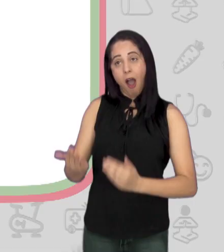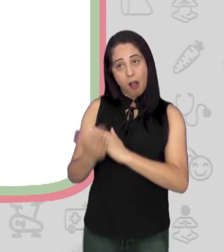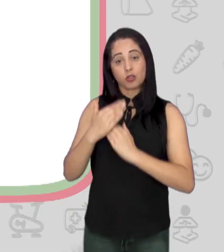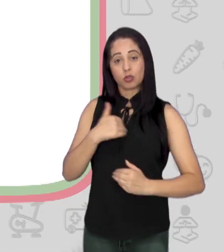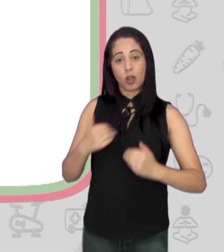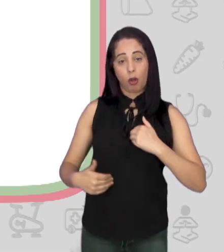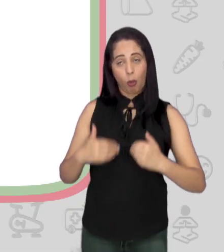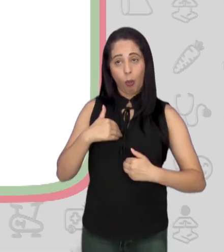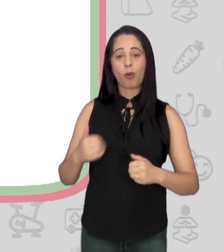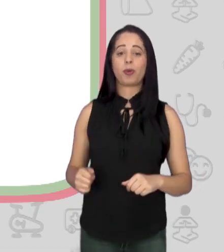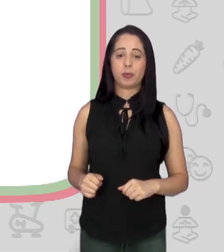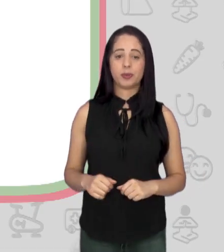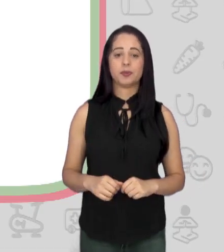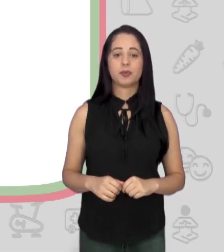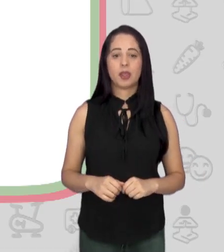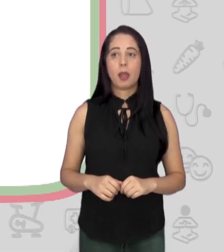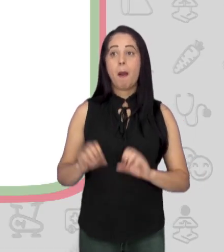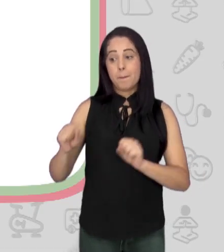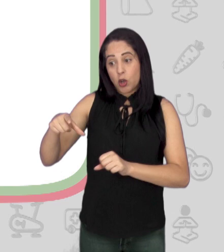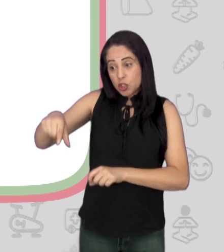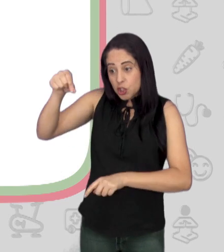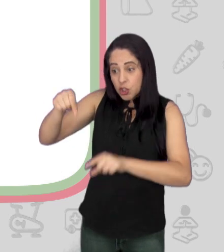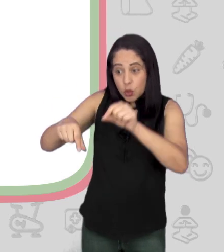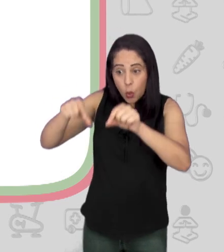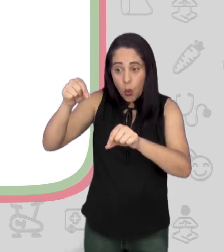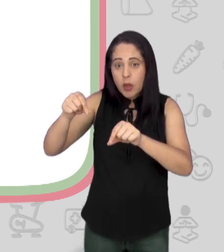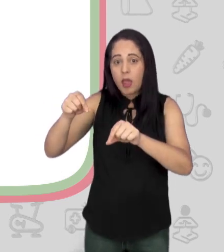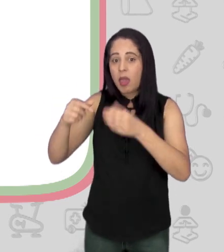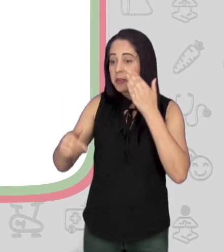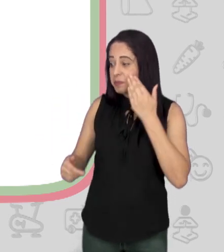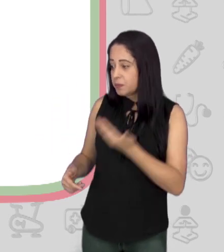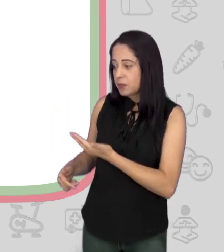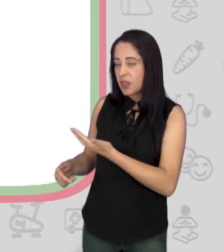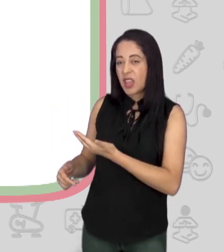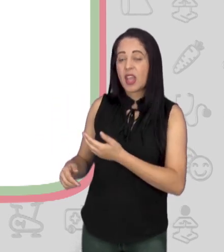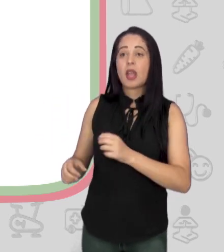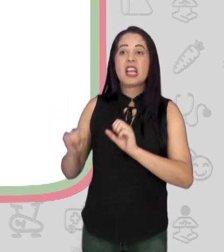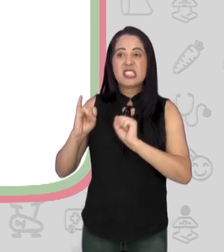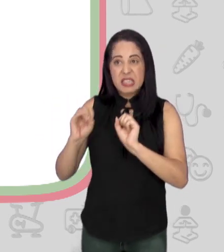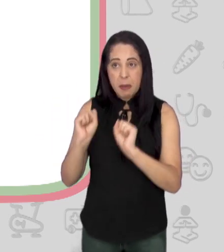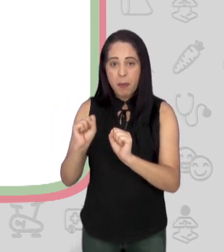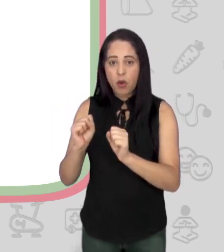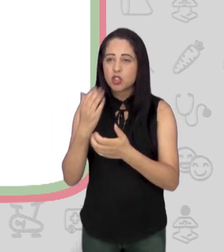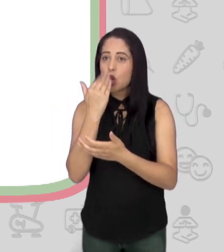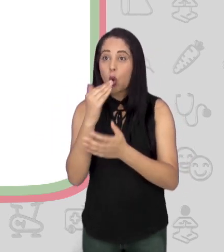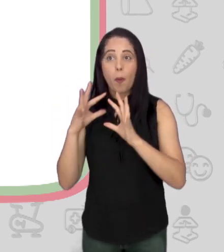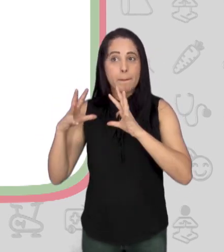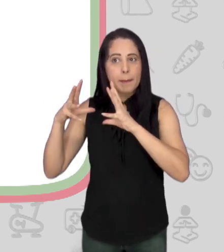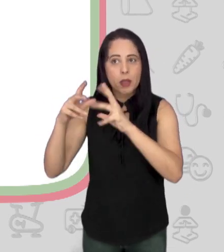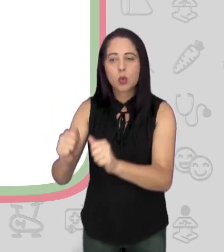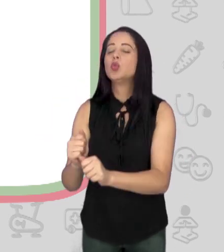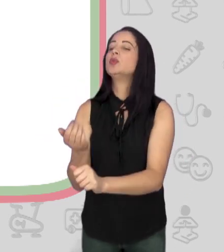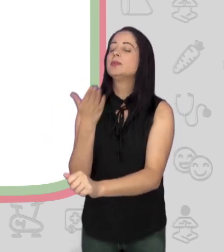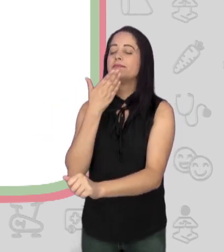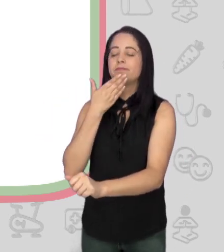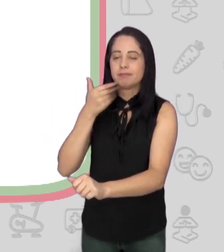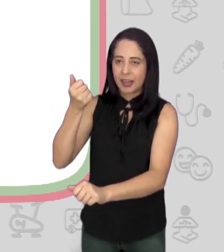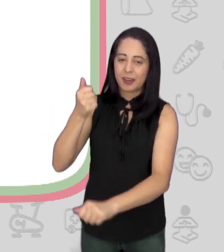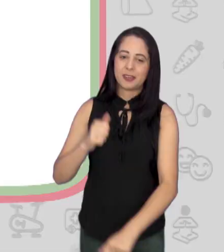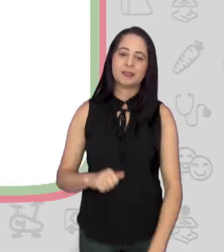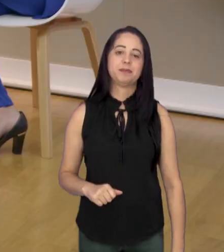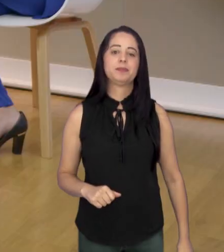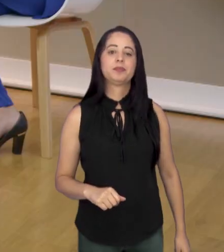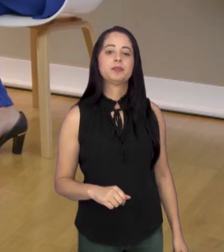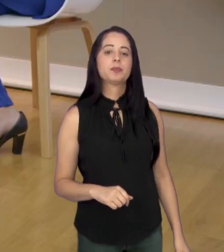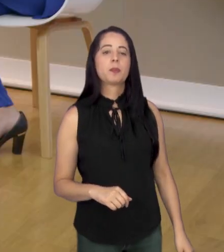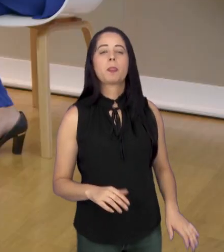tela, hein? Pelo menos uma vez ao dia. Exatamente, escolher um desses alimentos escolher um desses. Se puder consumir um ou mais... Acaba que a gente come mais e vai ser bem